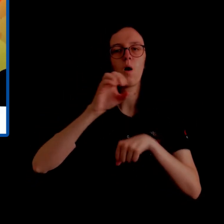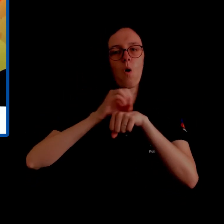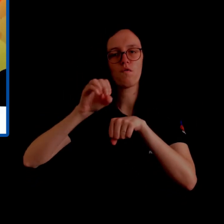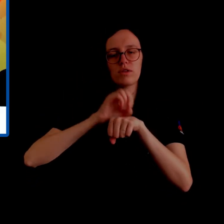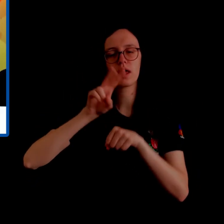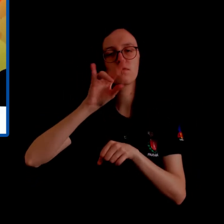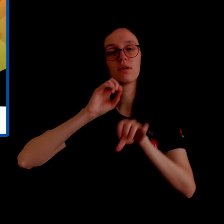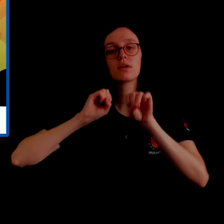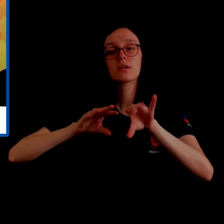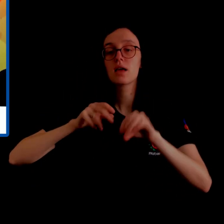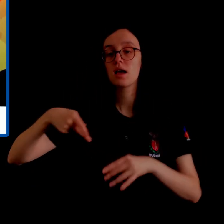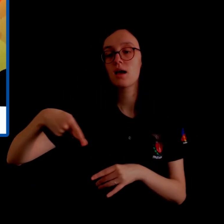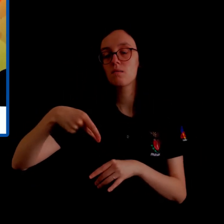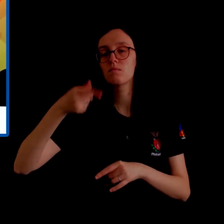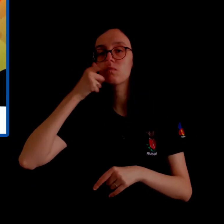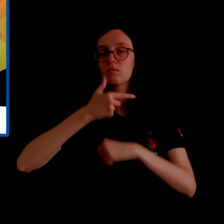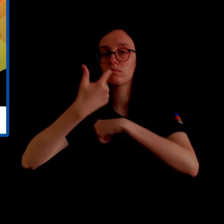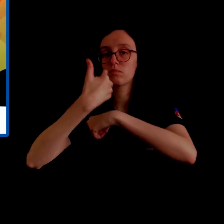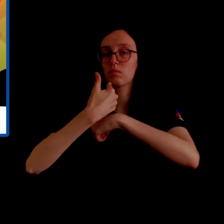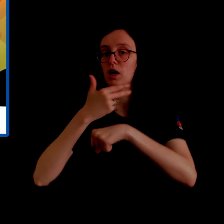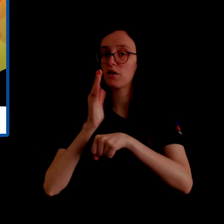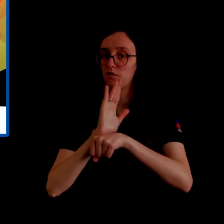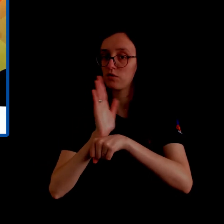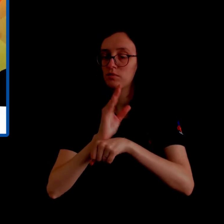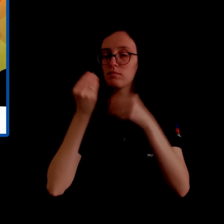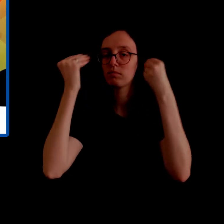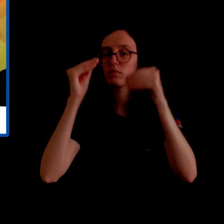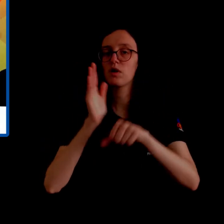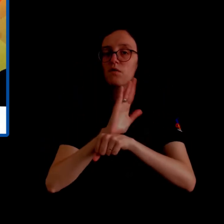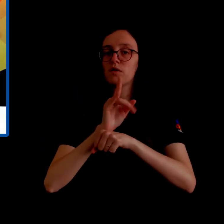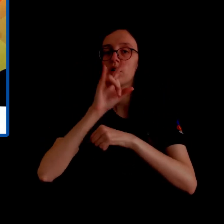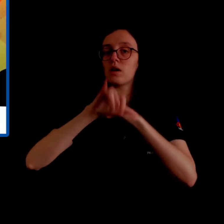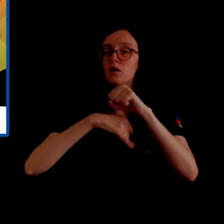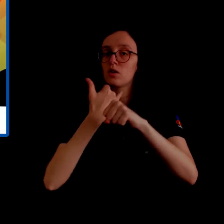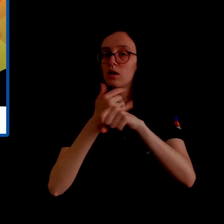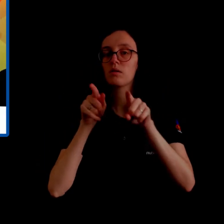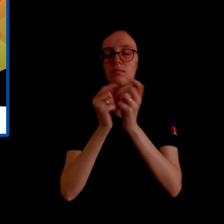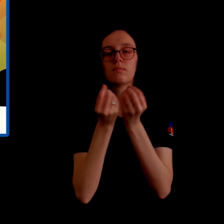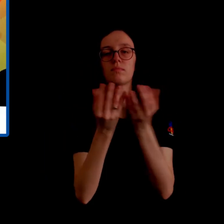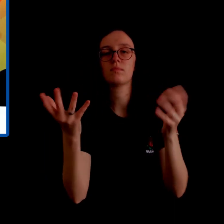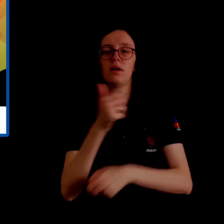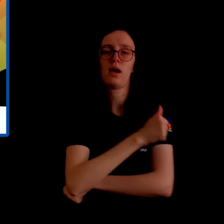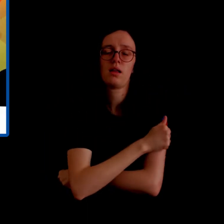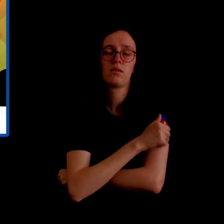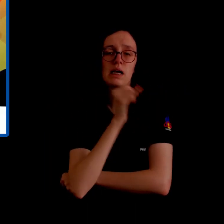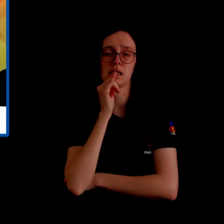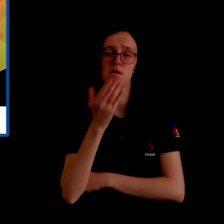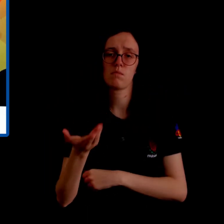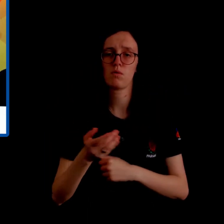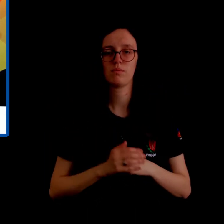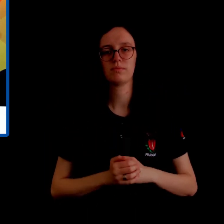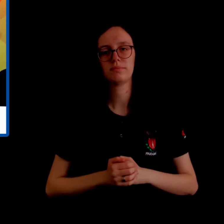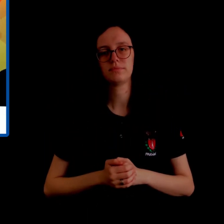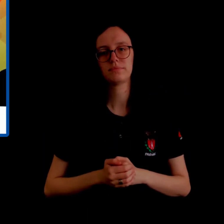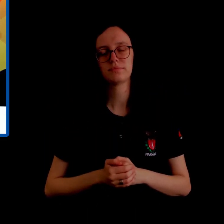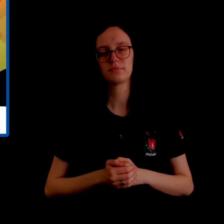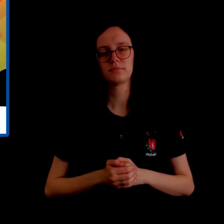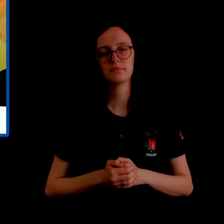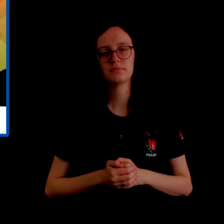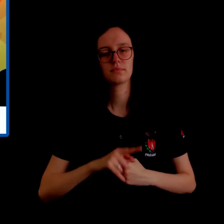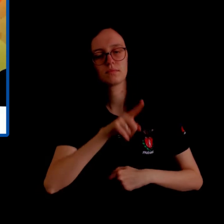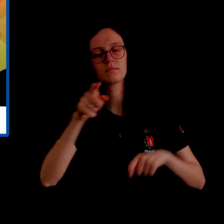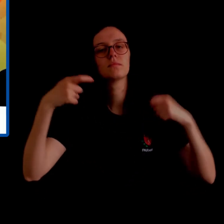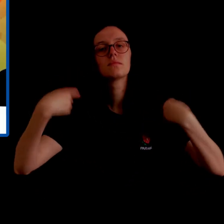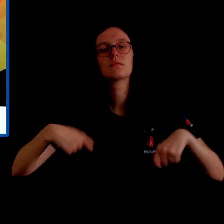para ensinar professores a gravar vídeos e colocar esses vídeos no YouTube e disponibilizar para o aluno, por exemplo. Então, vocês devem dar